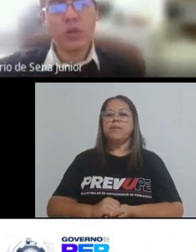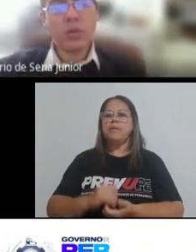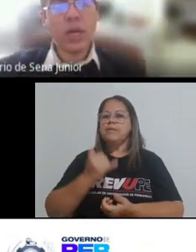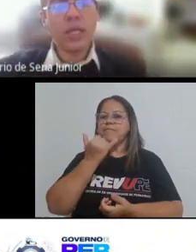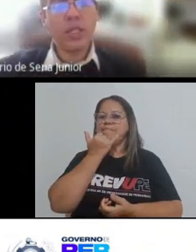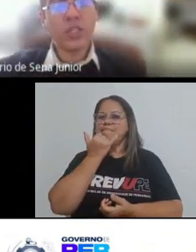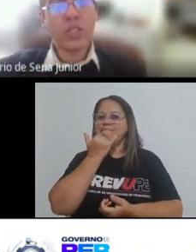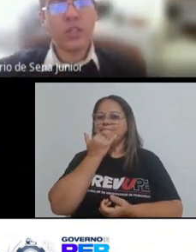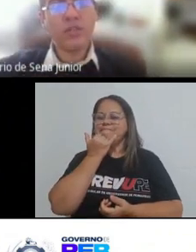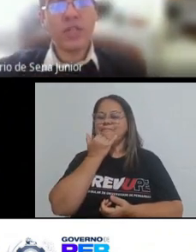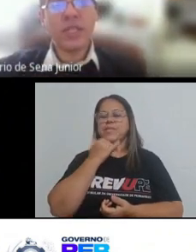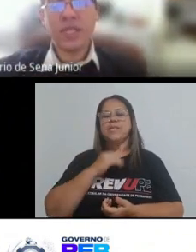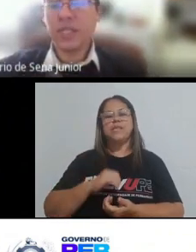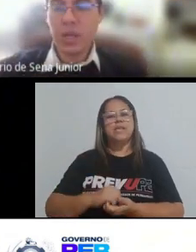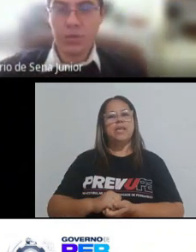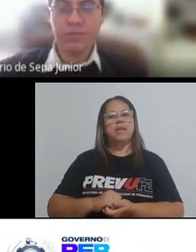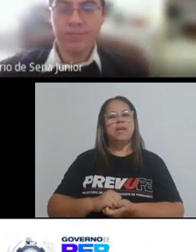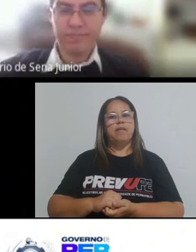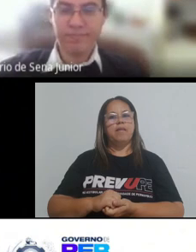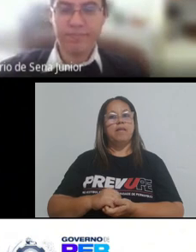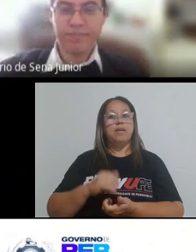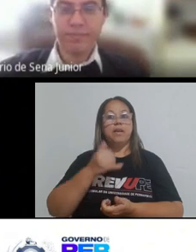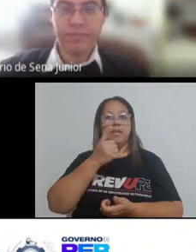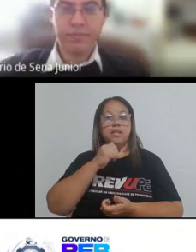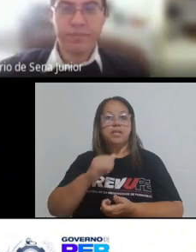vai ser 0.